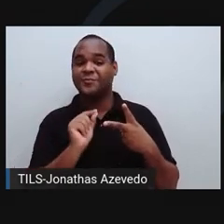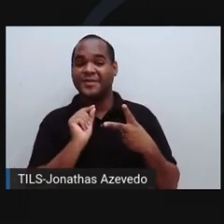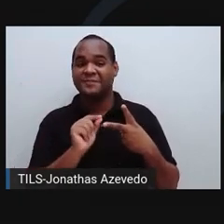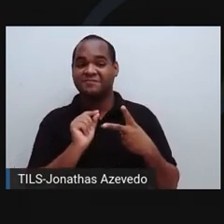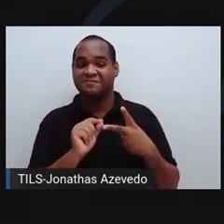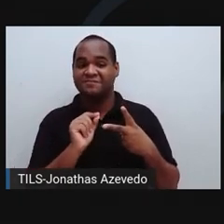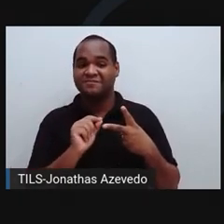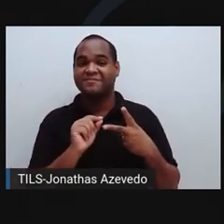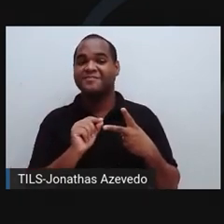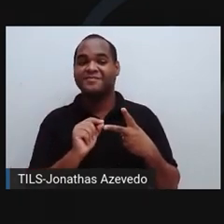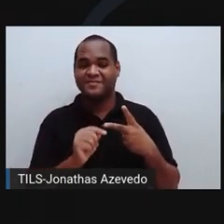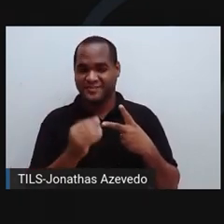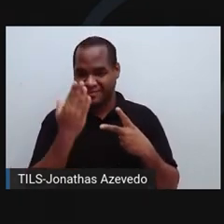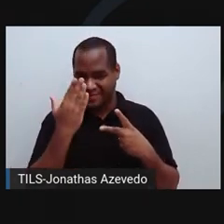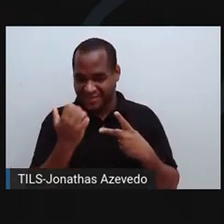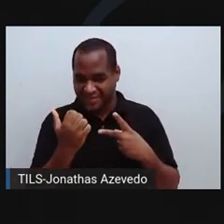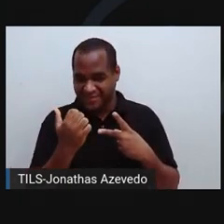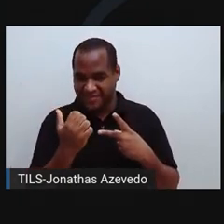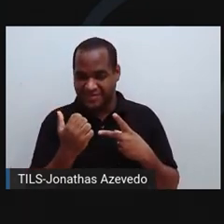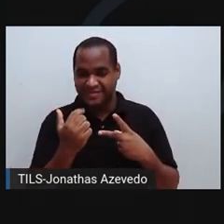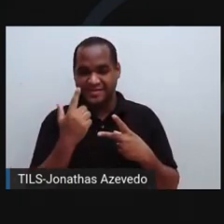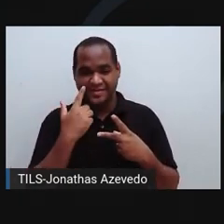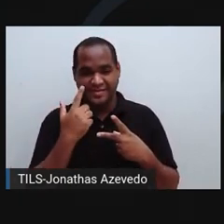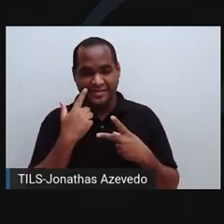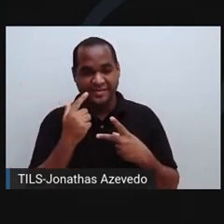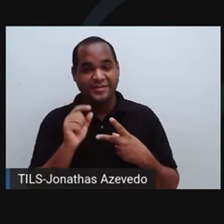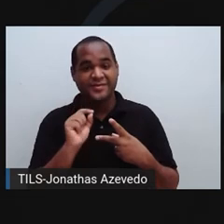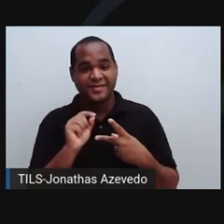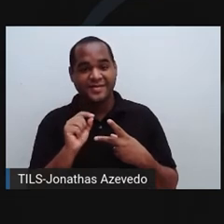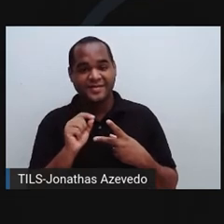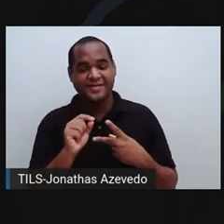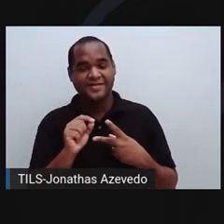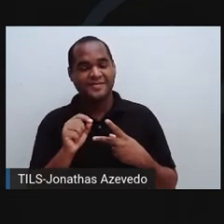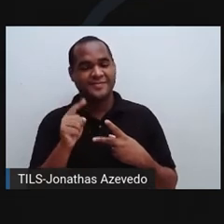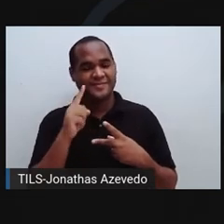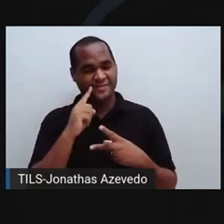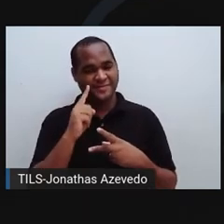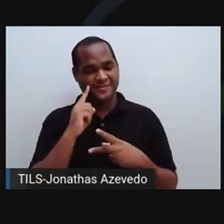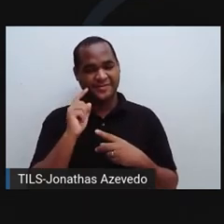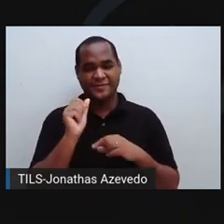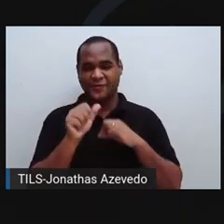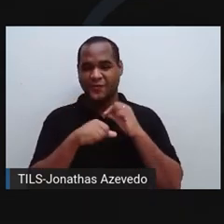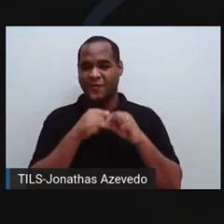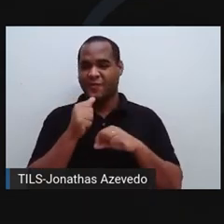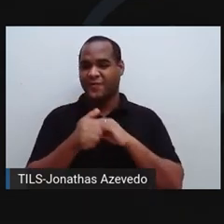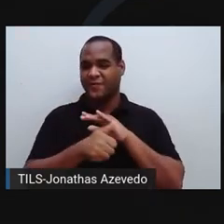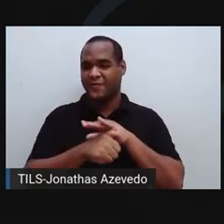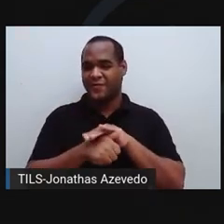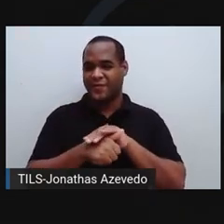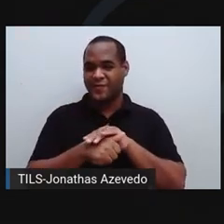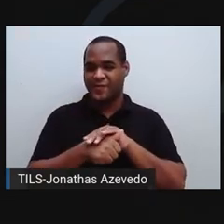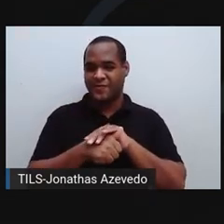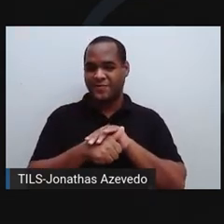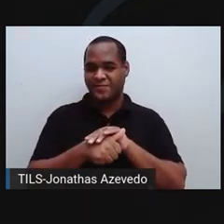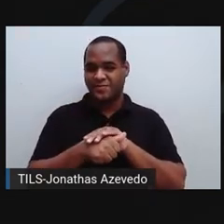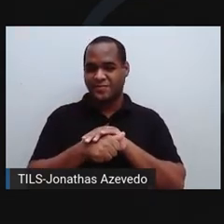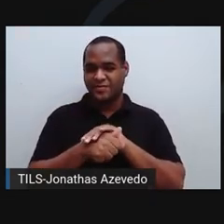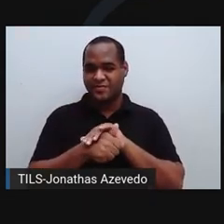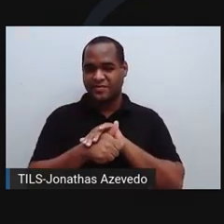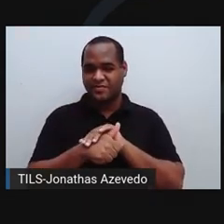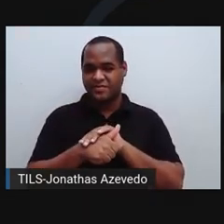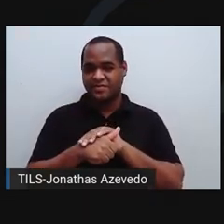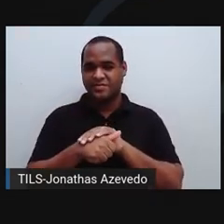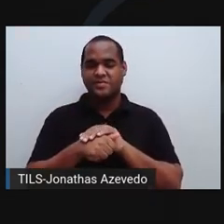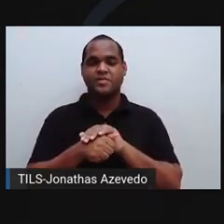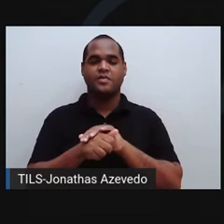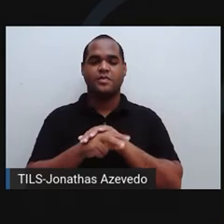dessa alga? É o início da cadeia, ela é o produtor. Quem está se alimentando dela é esse caramujo, correto? Que é um consumidor de primeira